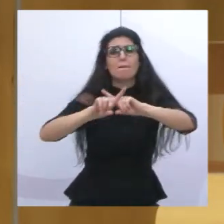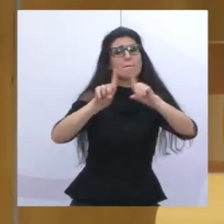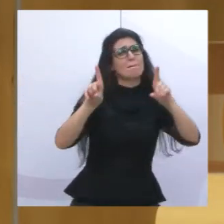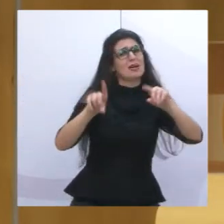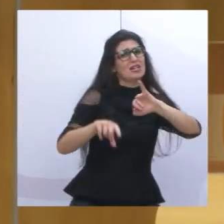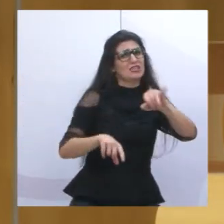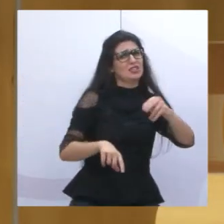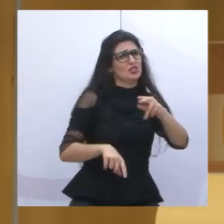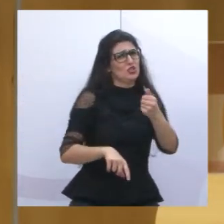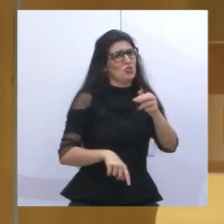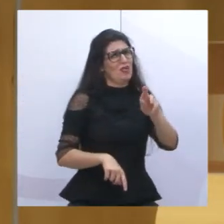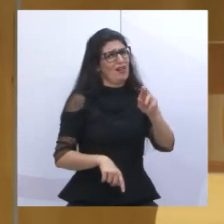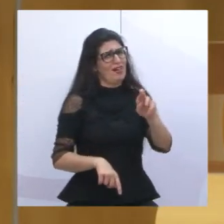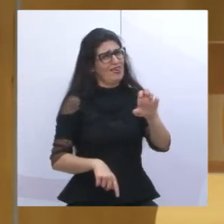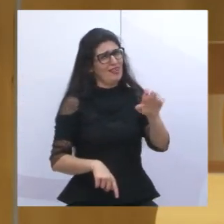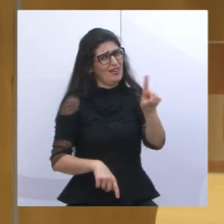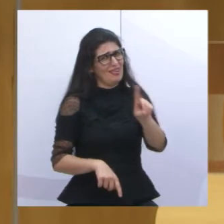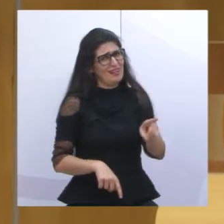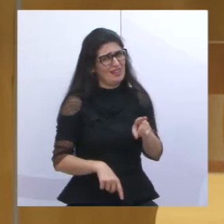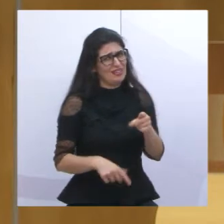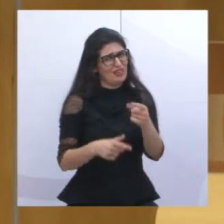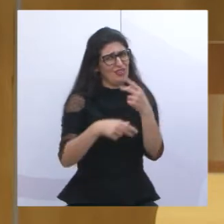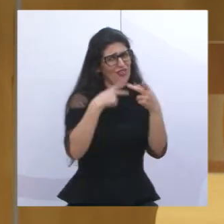falou aqui, eu me senti